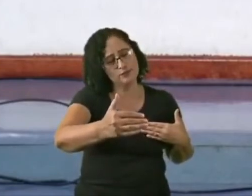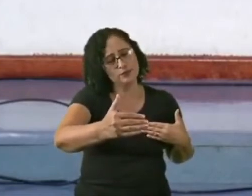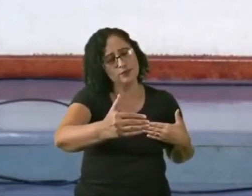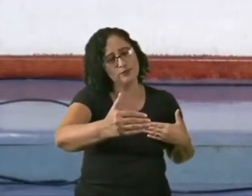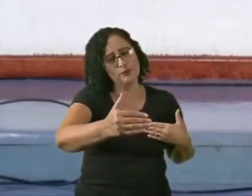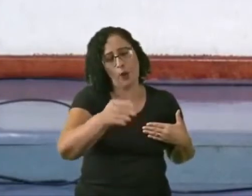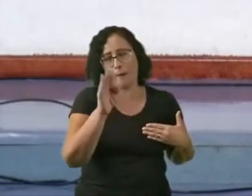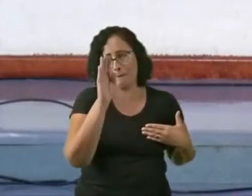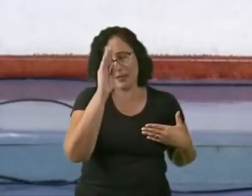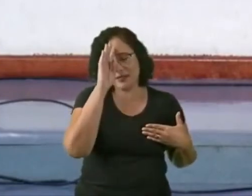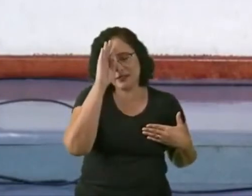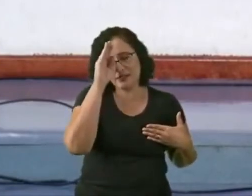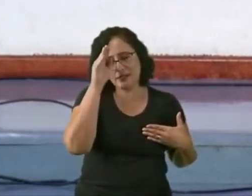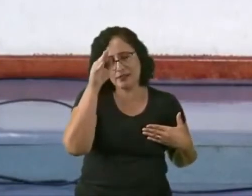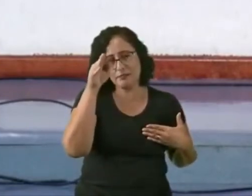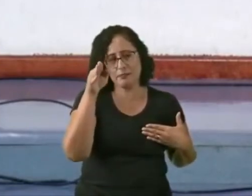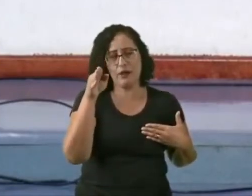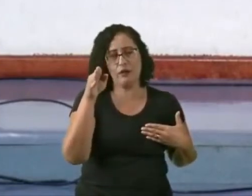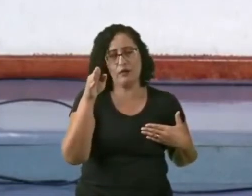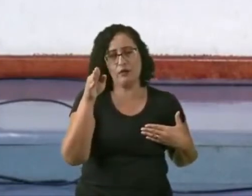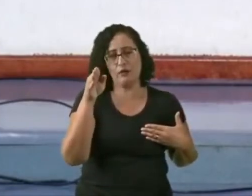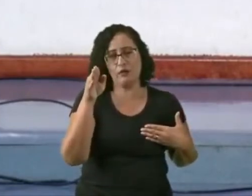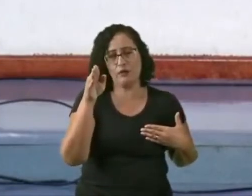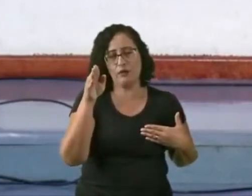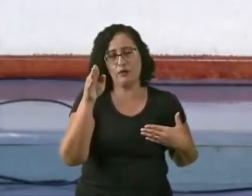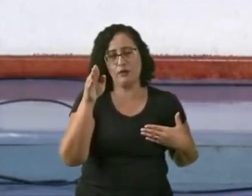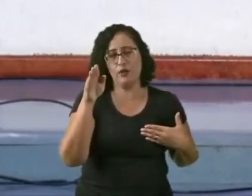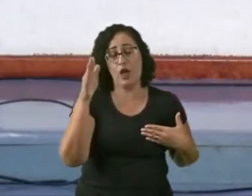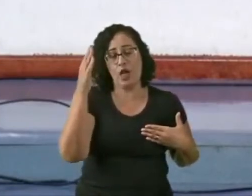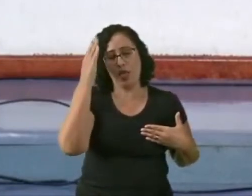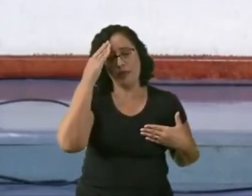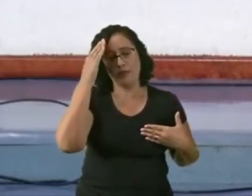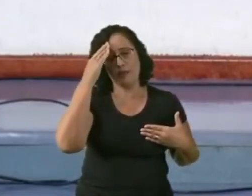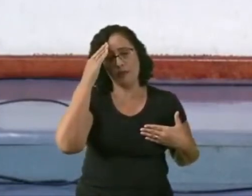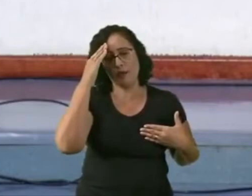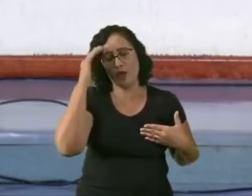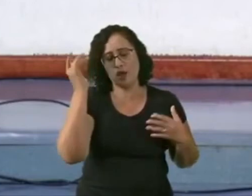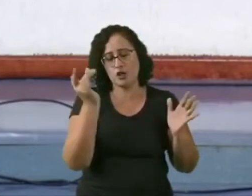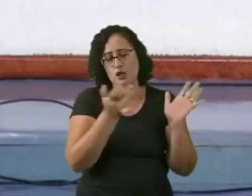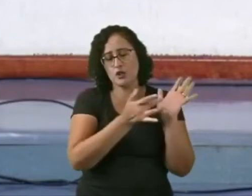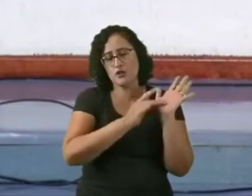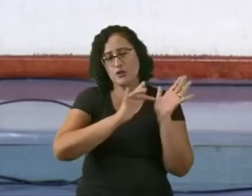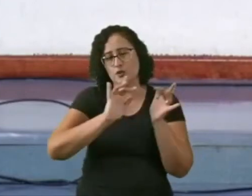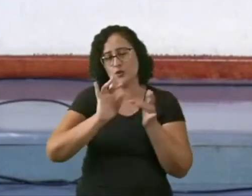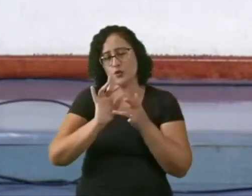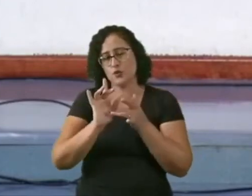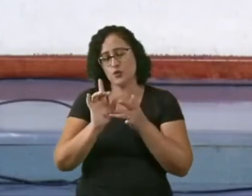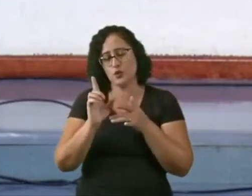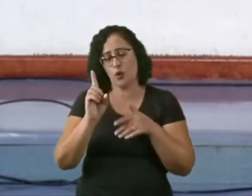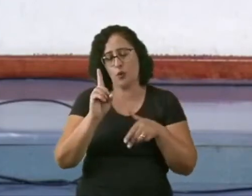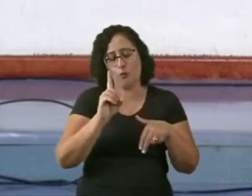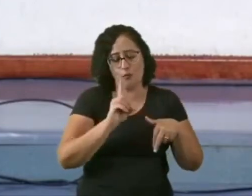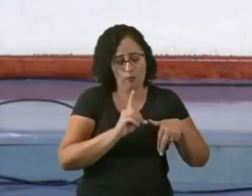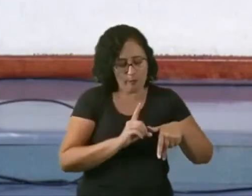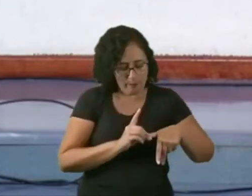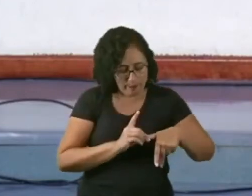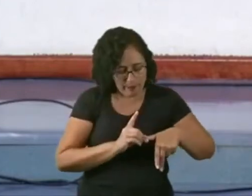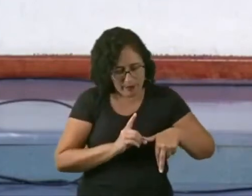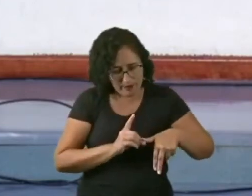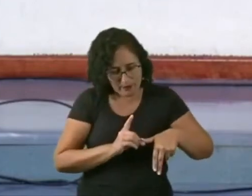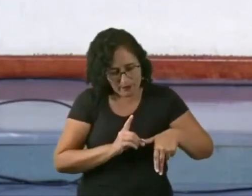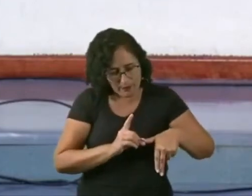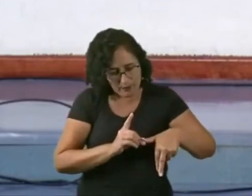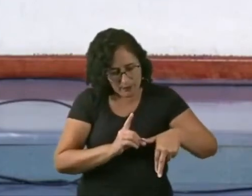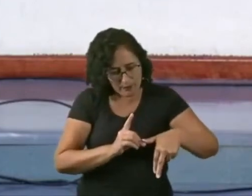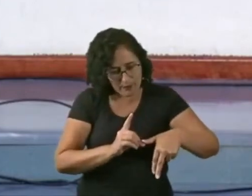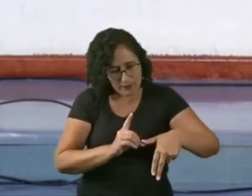importante de tudo é a companhia de Jesus na nossa vida. Essa deve ser